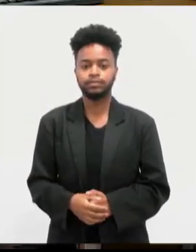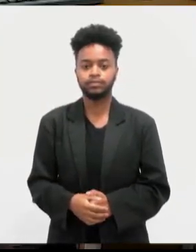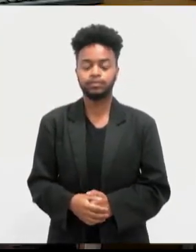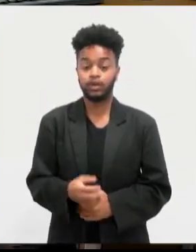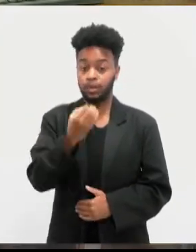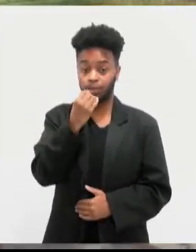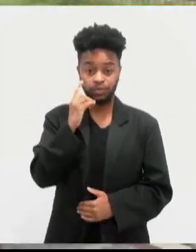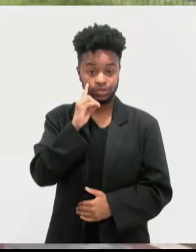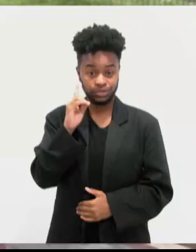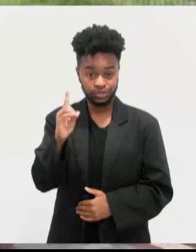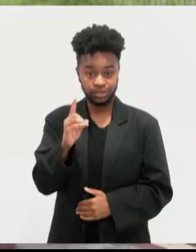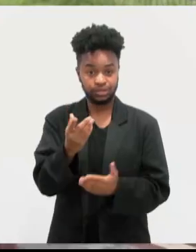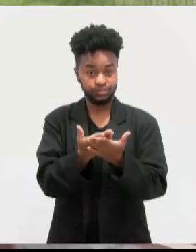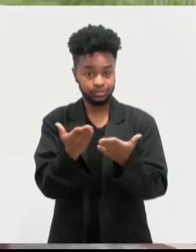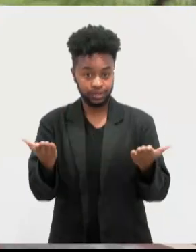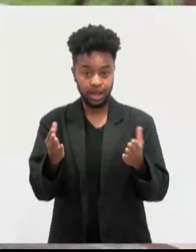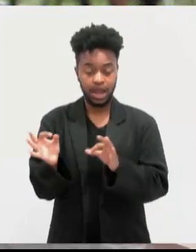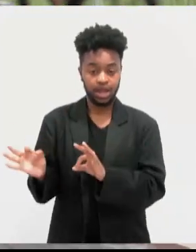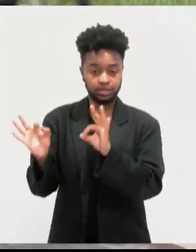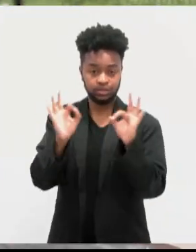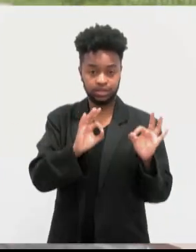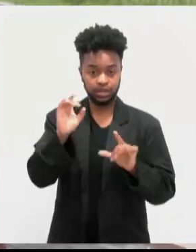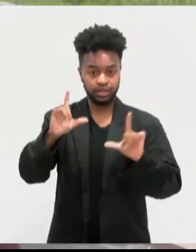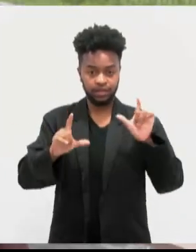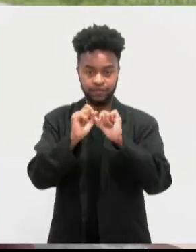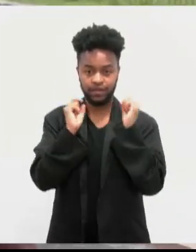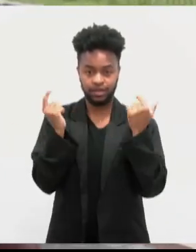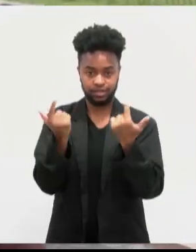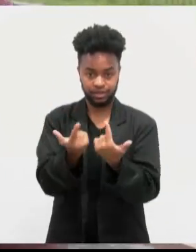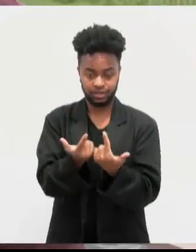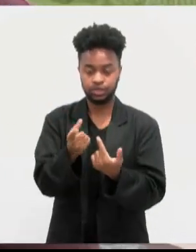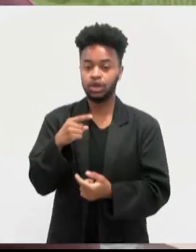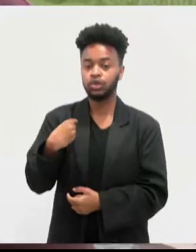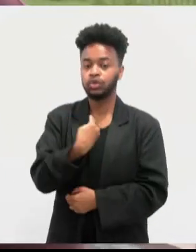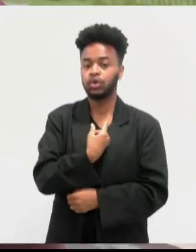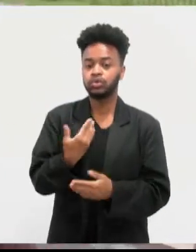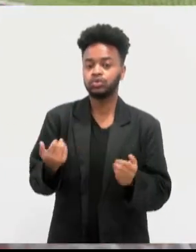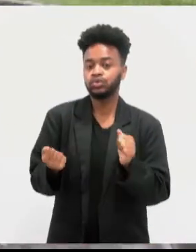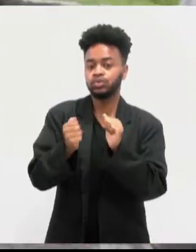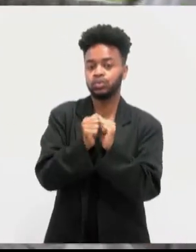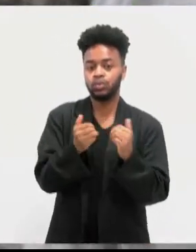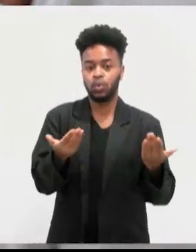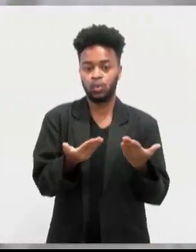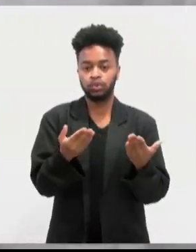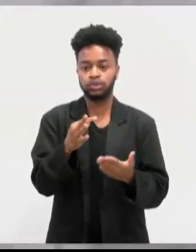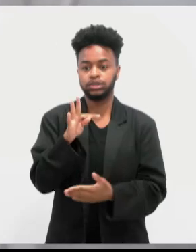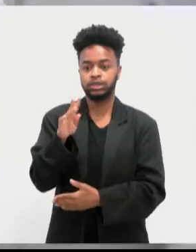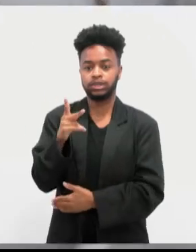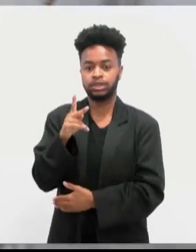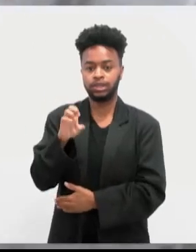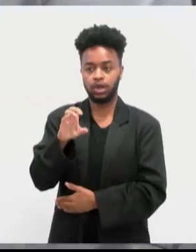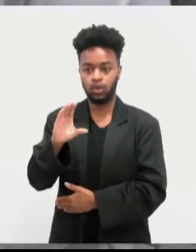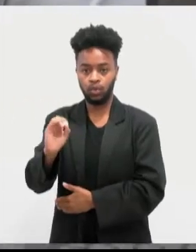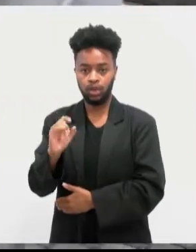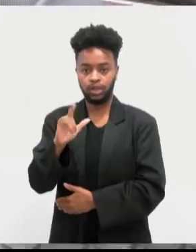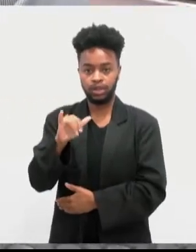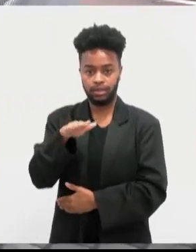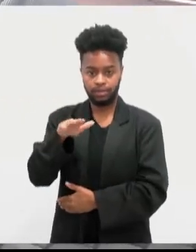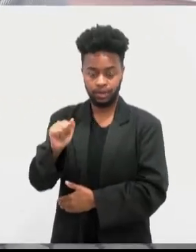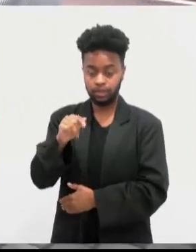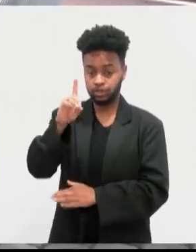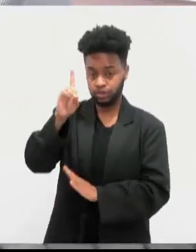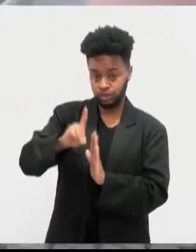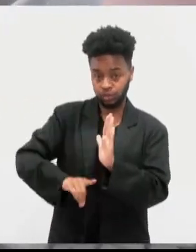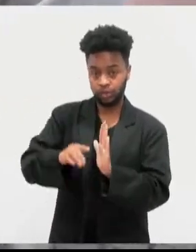Bom dia, Natália. Bom dia aos telespectadores da TV Alerj. Nós estamos ao lado do Theo Lima Júnior, que é diretor do TI Rio, que